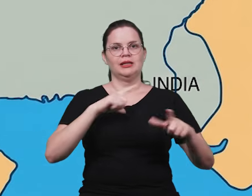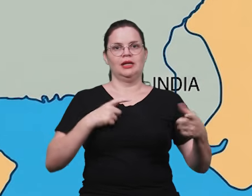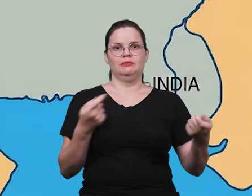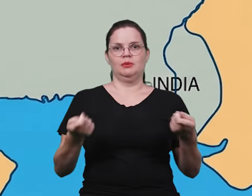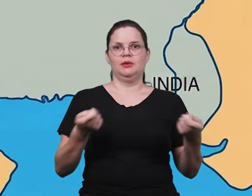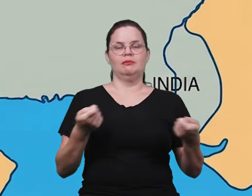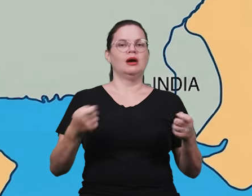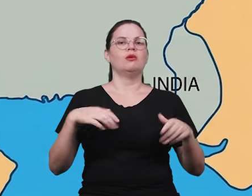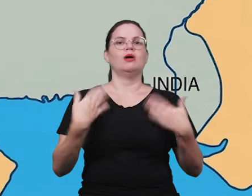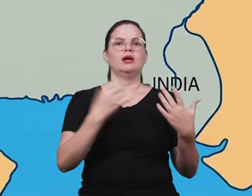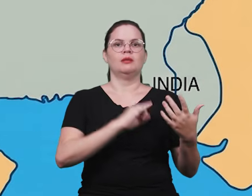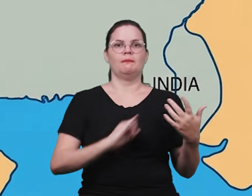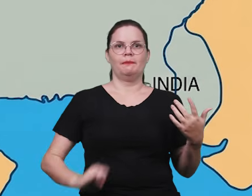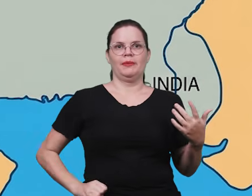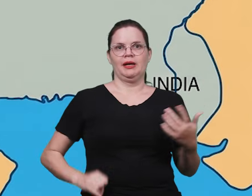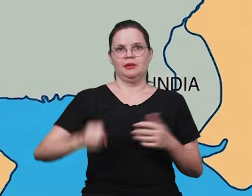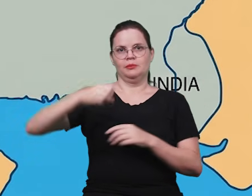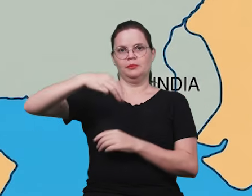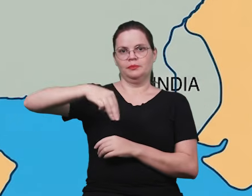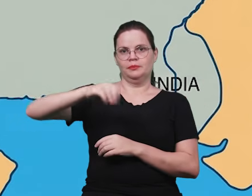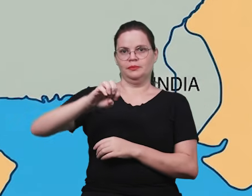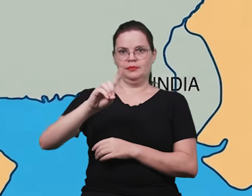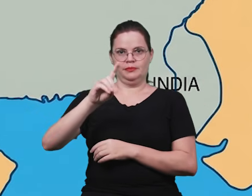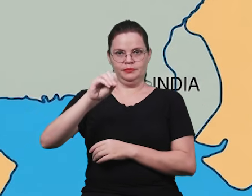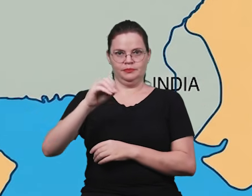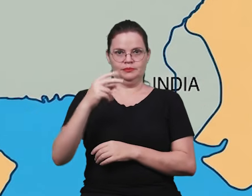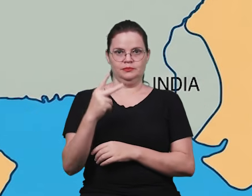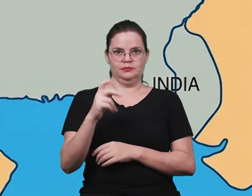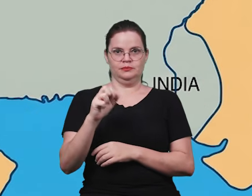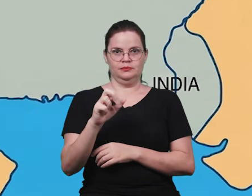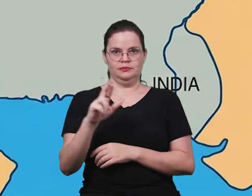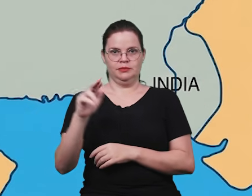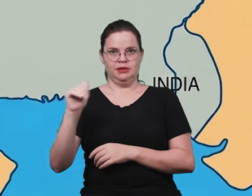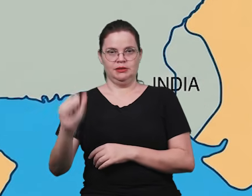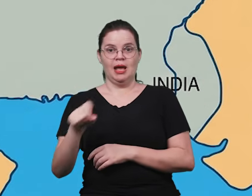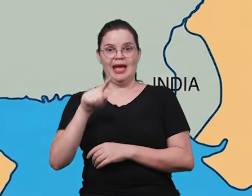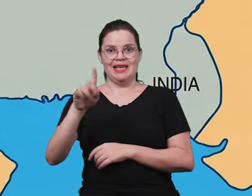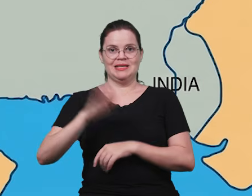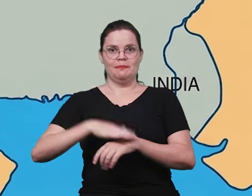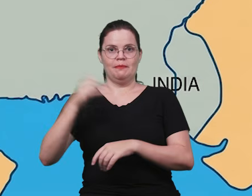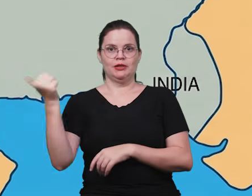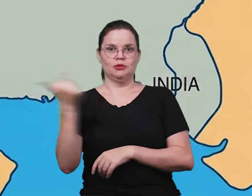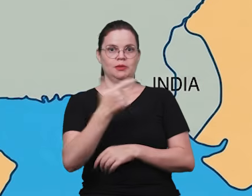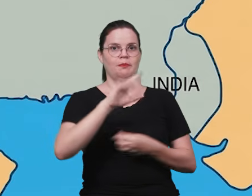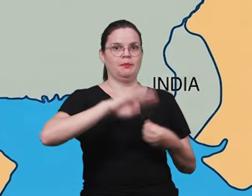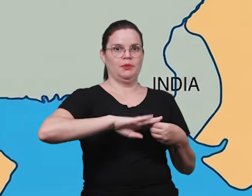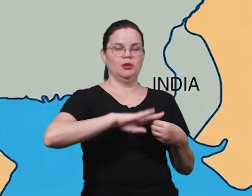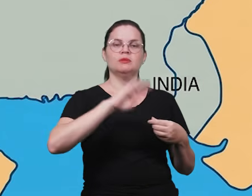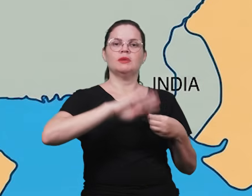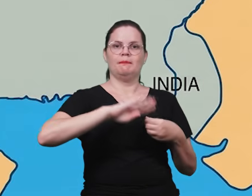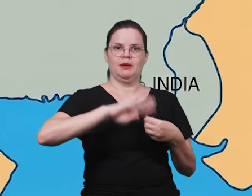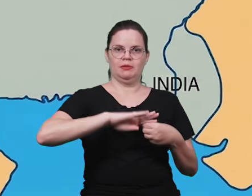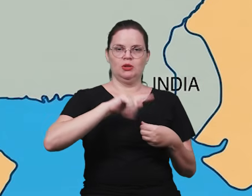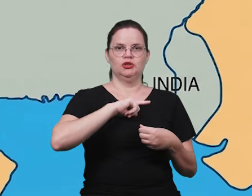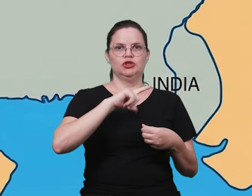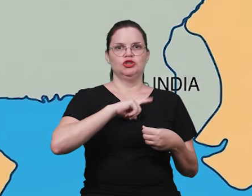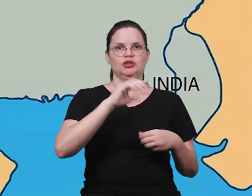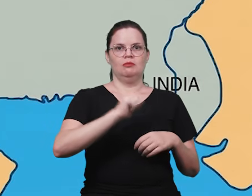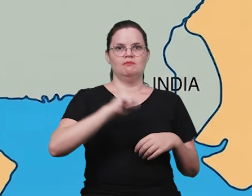Babilônico. Embora que, biblicamente, o Império Babilônico seja